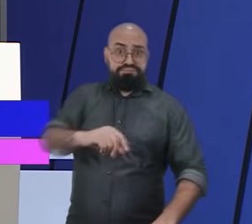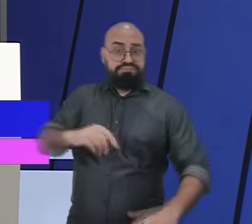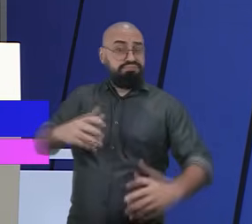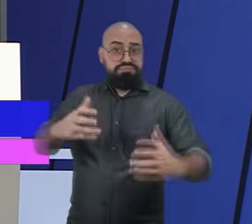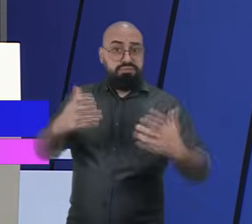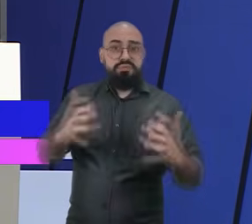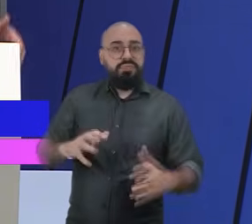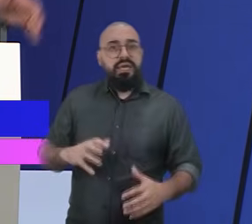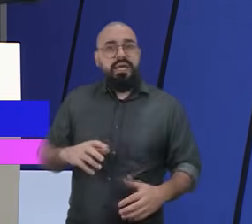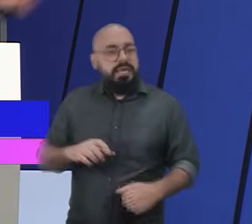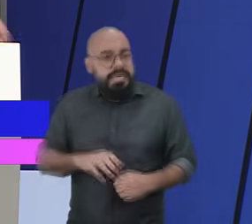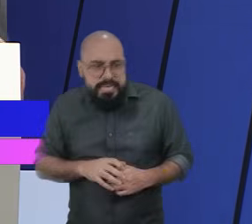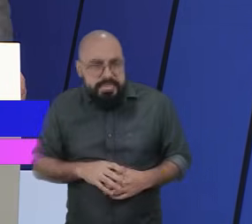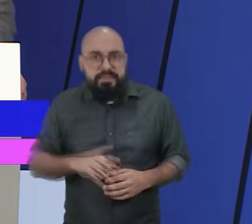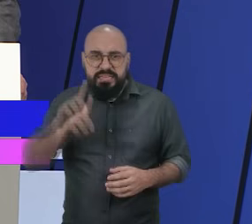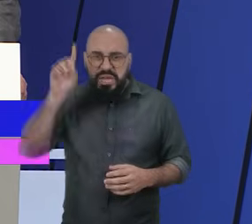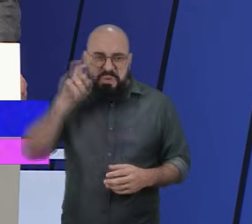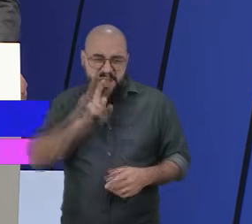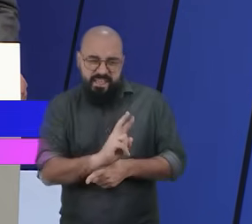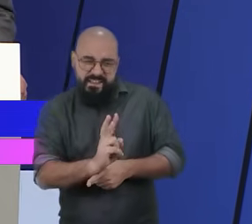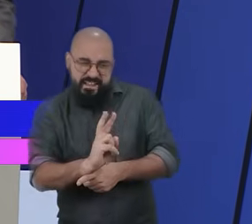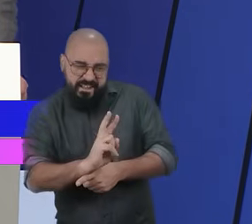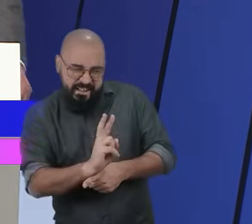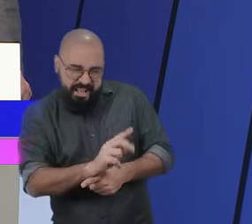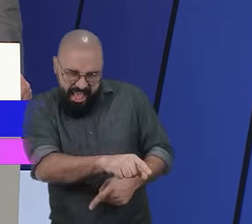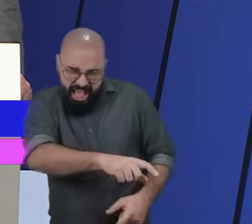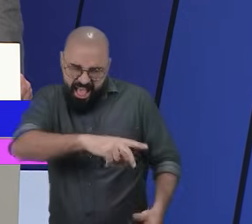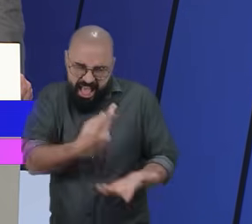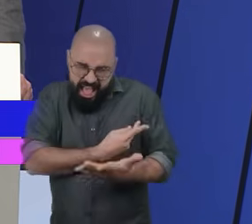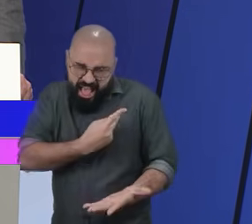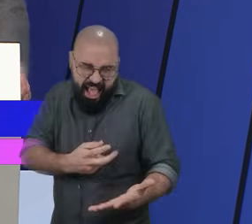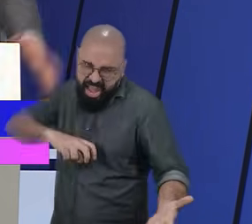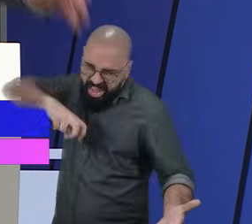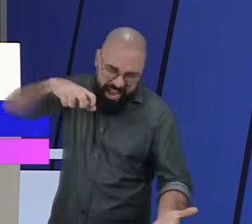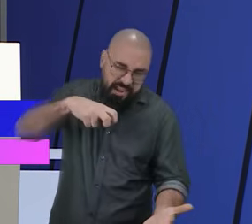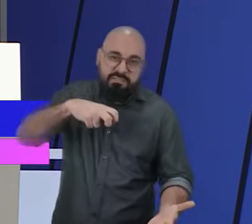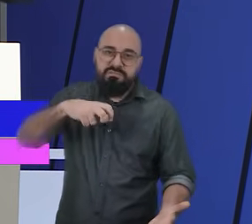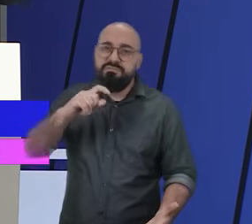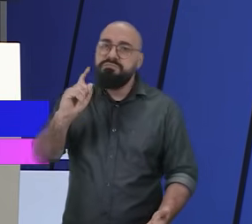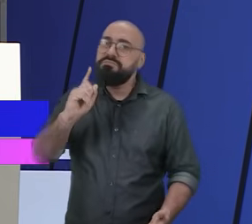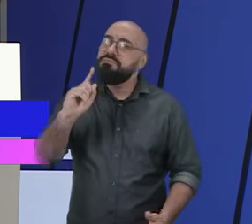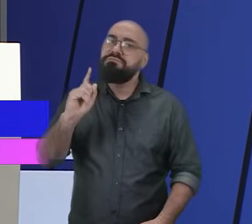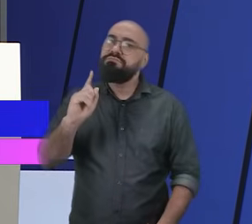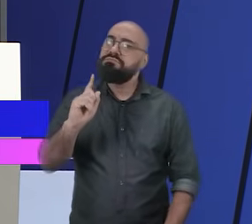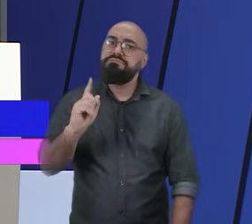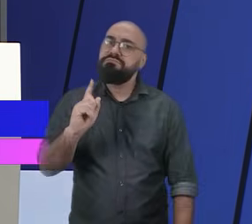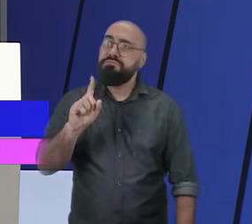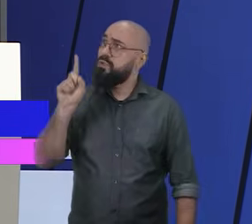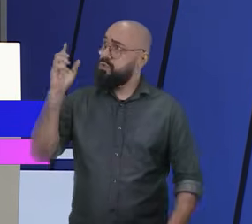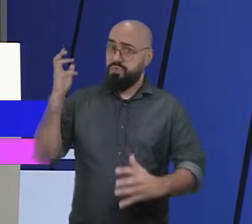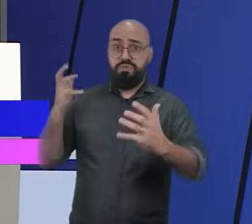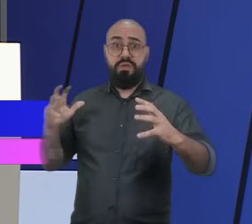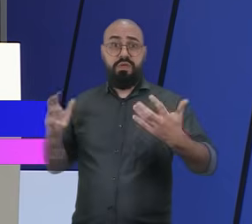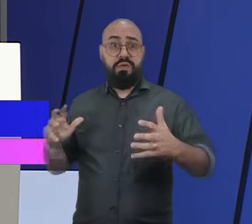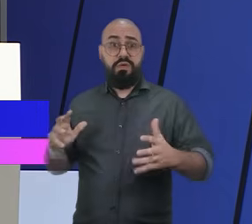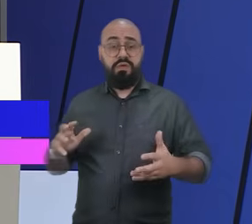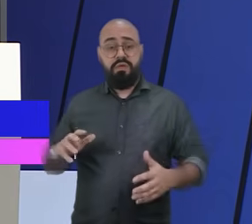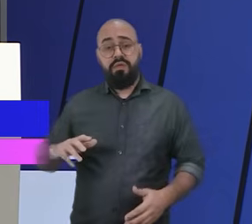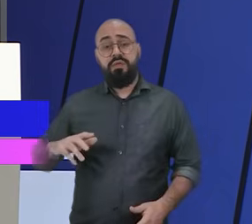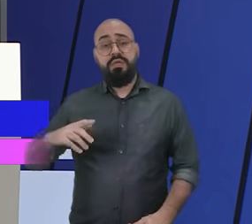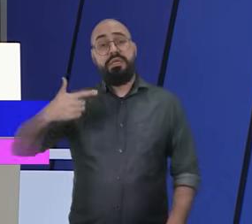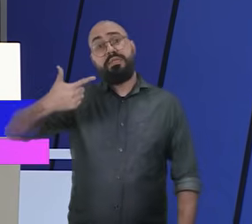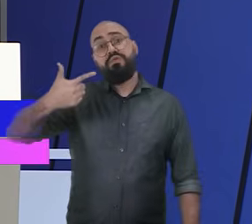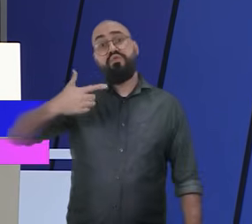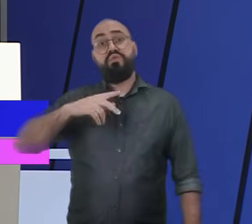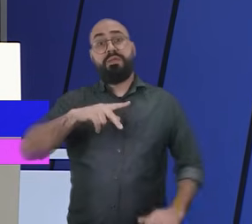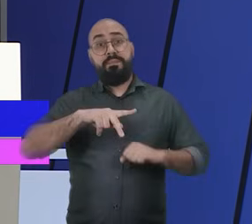no céu, olhando qualquer deslize para pesar a mão forte dele. Não, não, longe disso. Deus não quer te castigar, como vemos em 2 Pedro